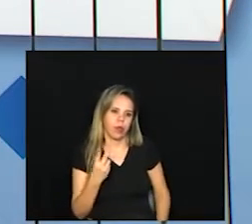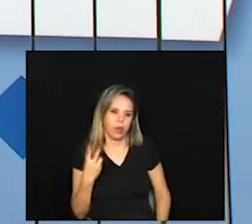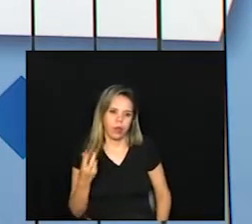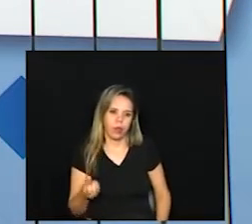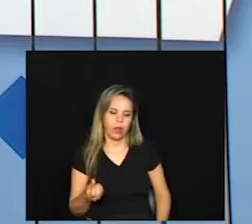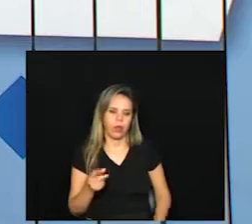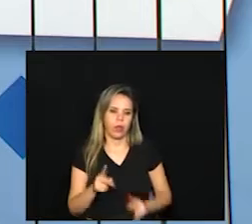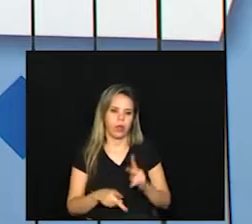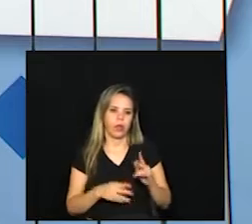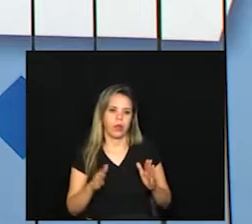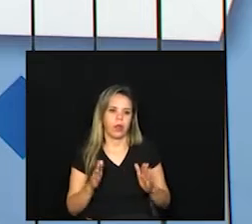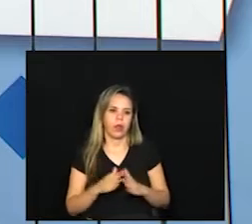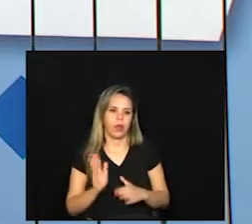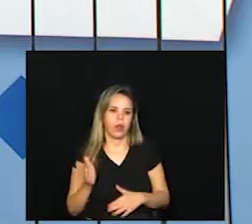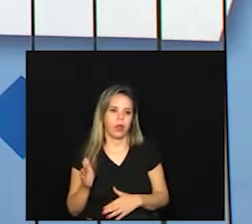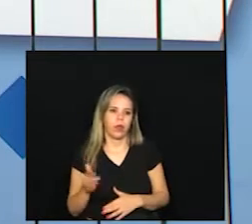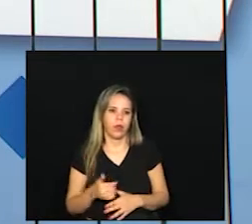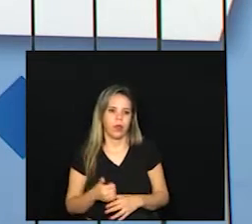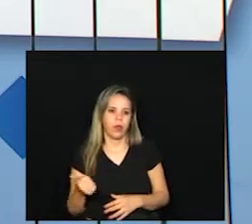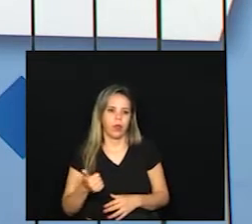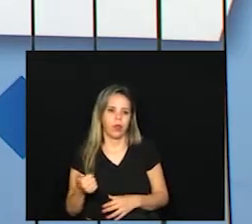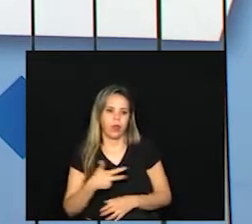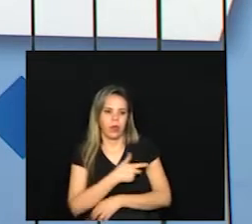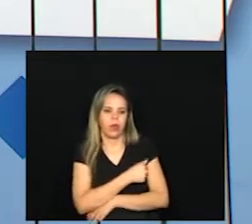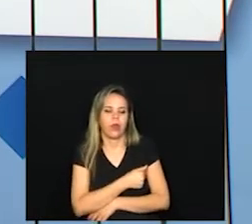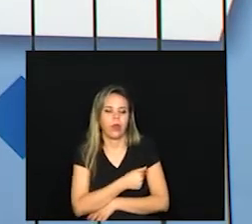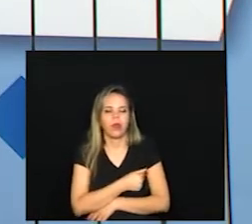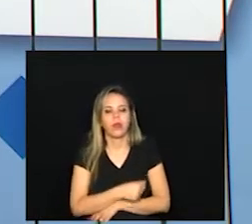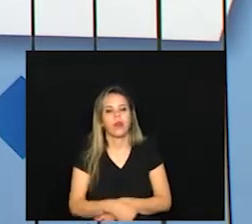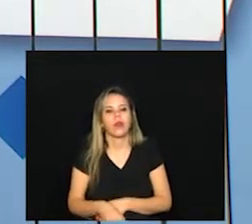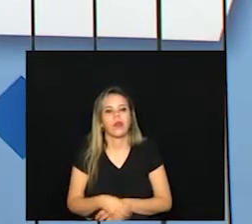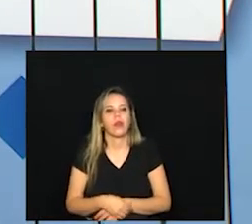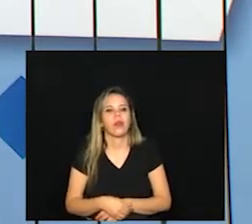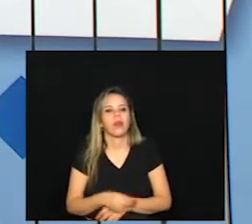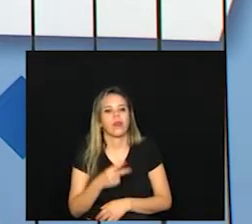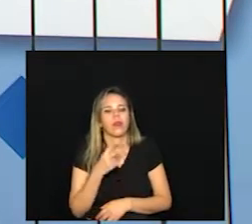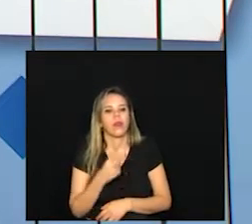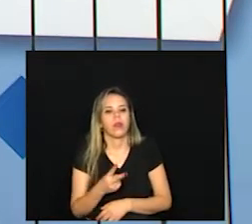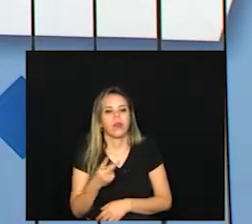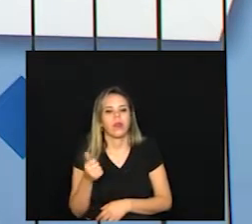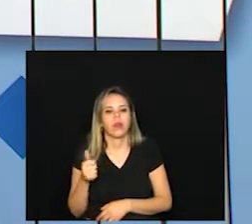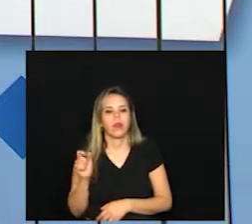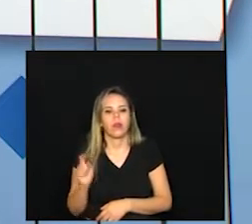638.126 moradores já tomaram a primeira dose da vacina.